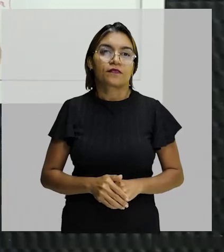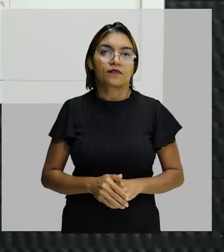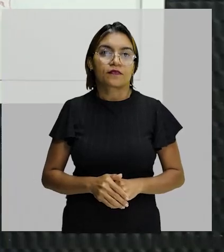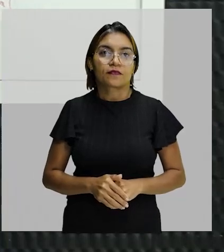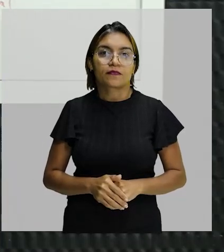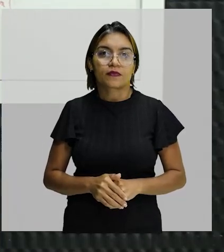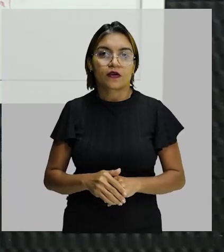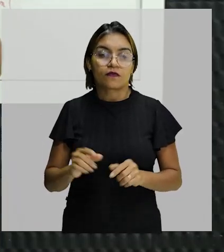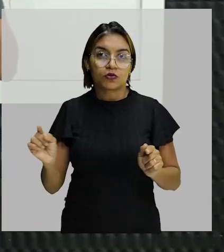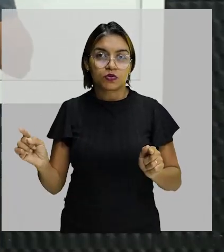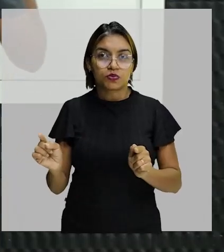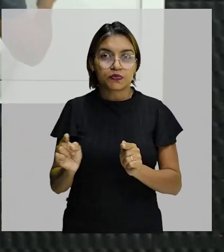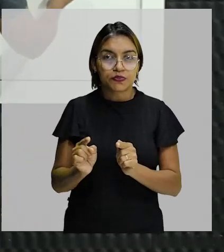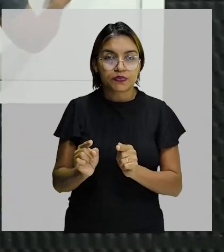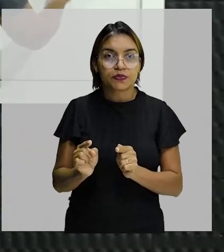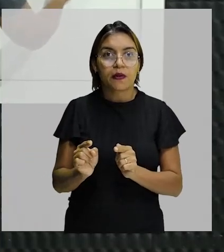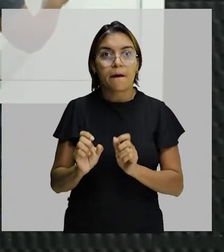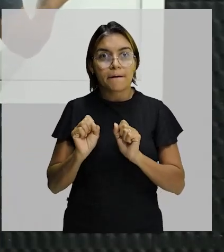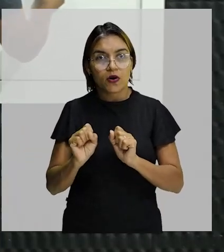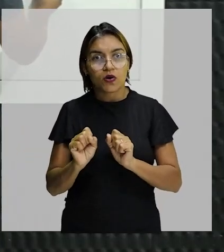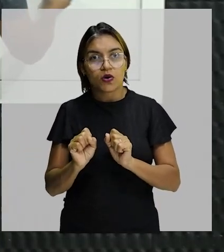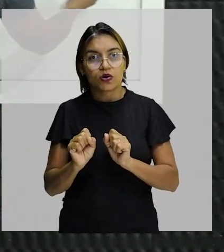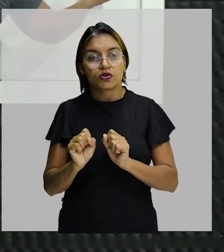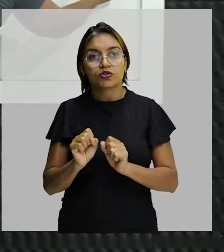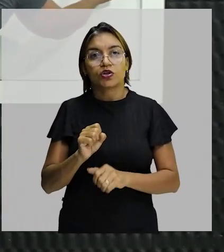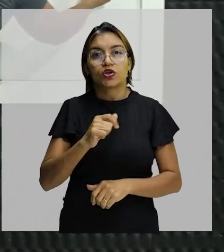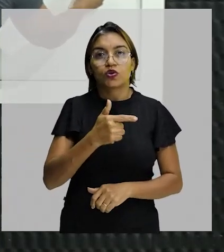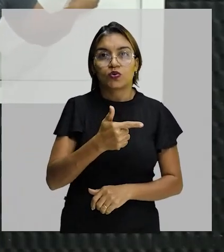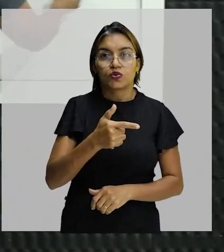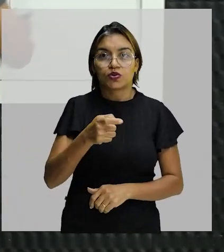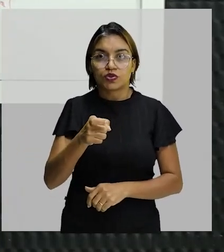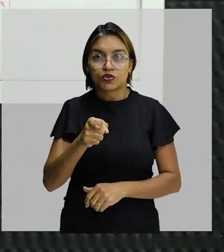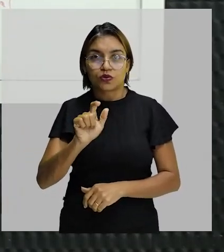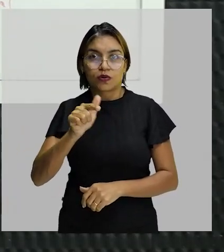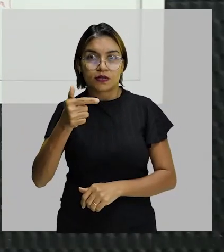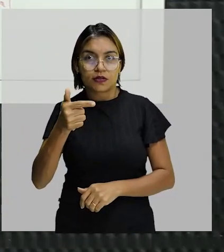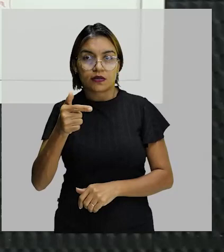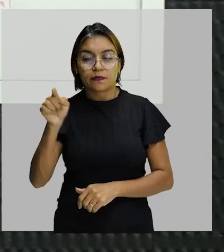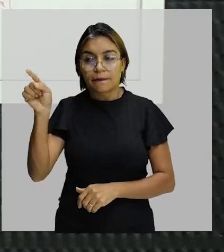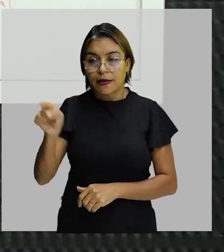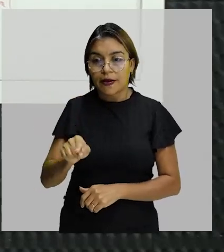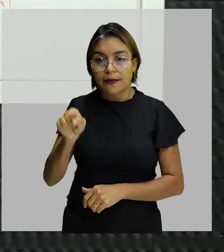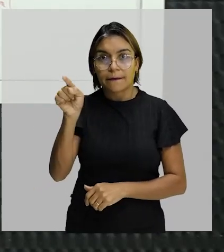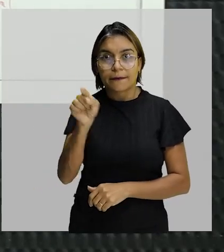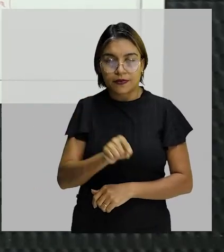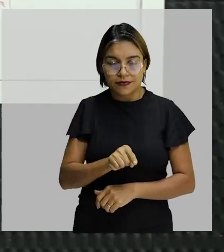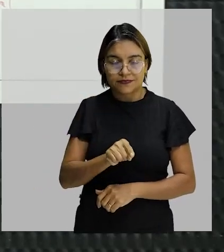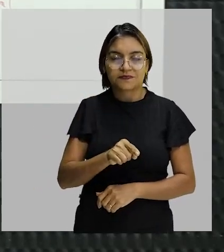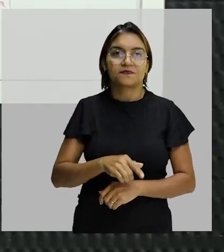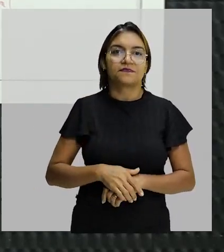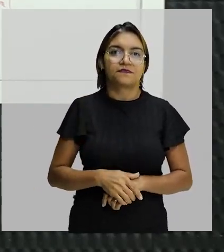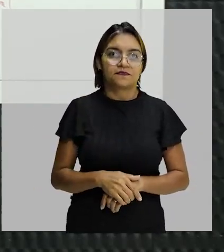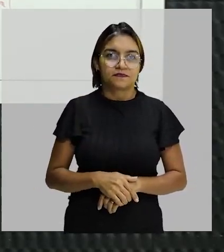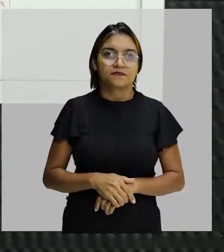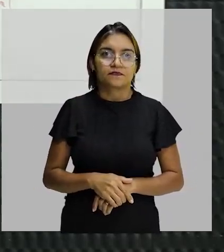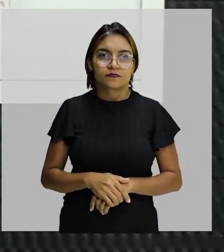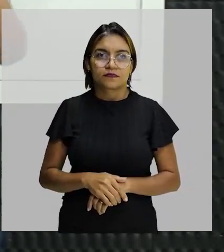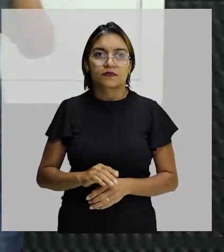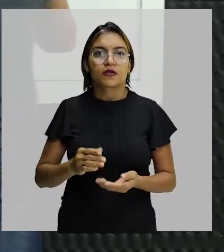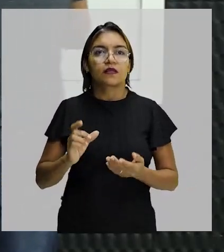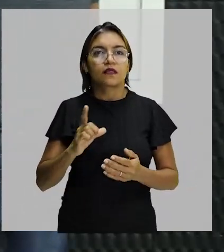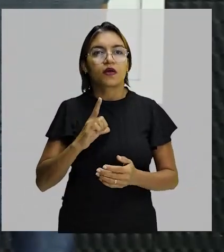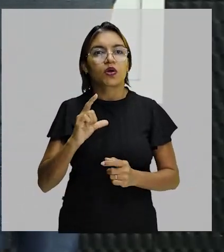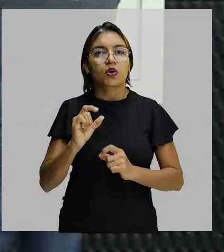Vamos reduzir isso aqui, ó. Eu posso cancelar esse 2x ao quadrado com menos 2x ao quadrado, né? Aí sobrou o